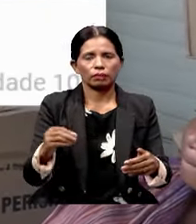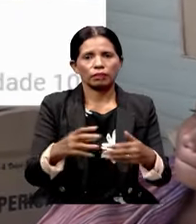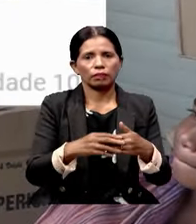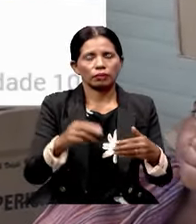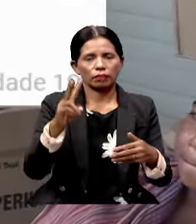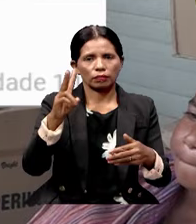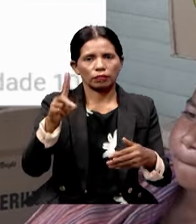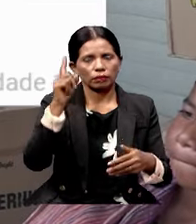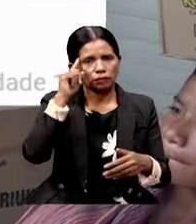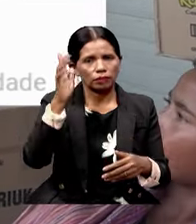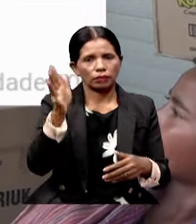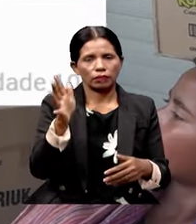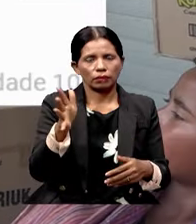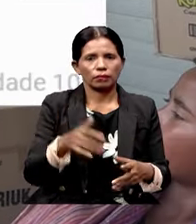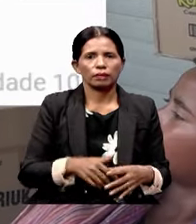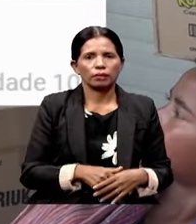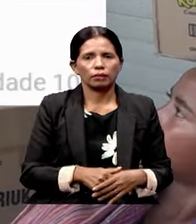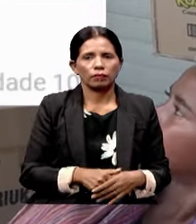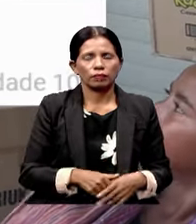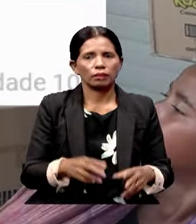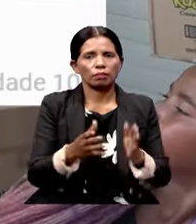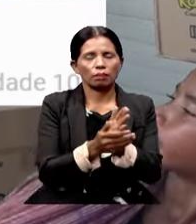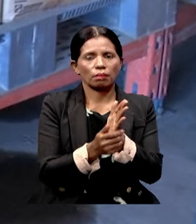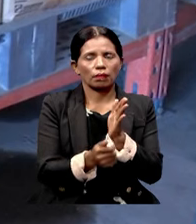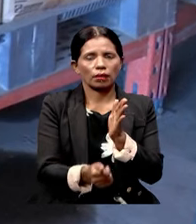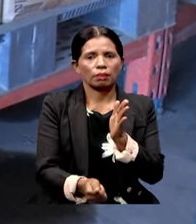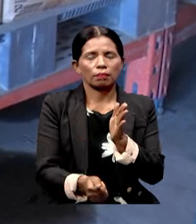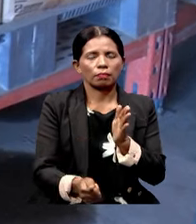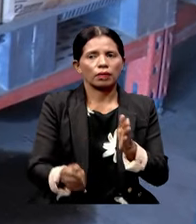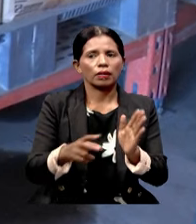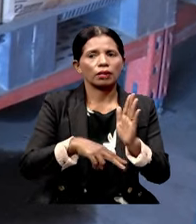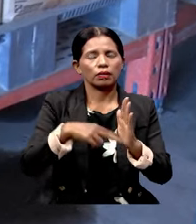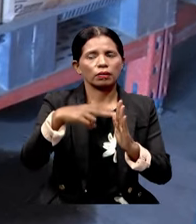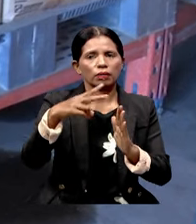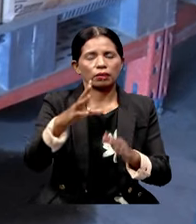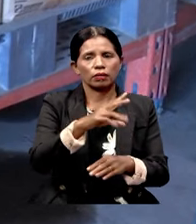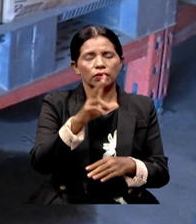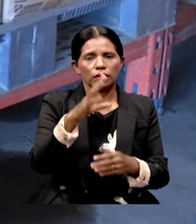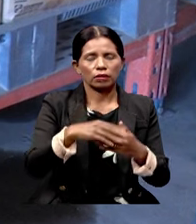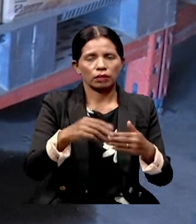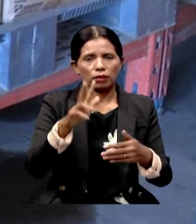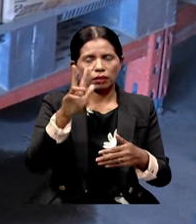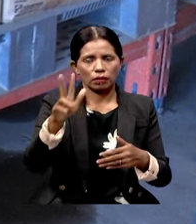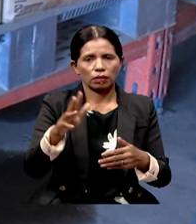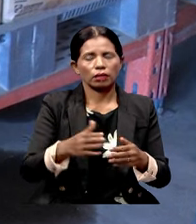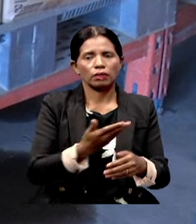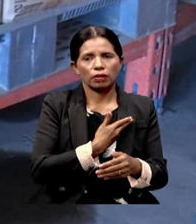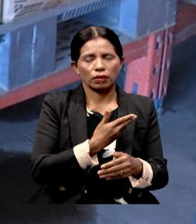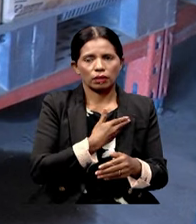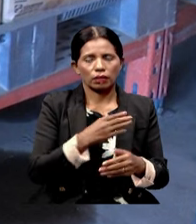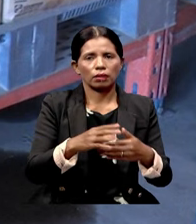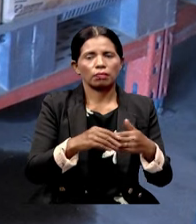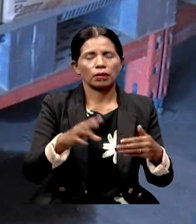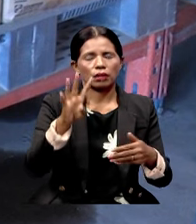rua centavus lima nulu. Mina litru rua ho foling kik liu mak dolar tolu, no foling asliu mak dolar